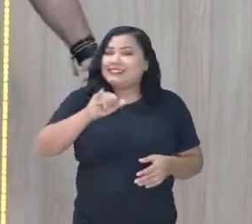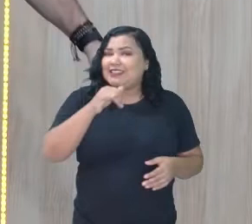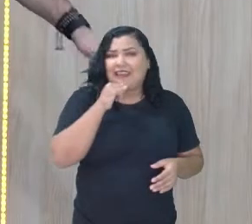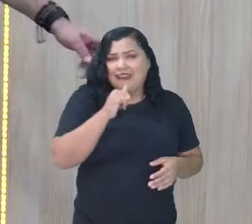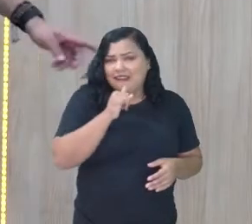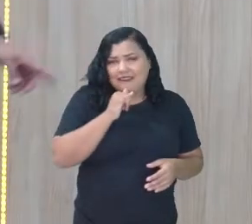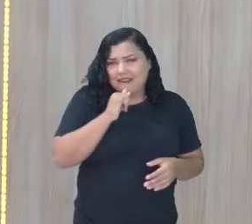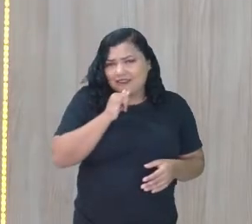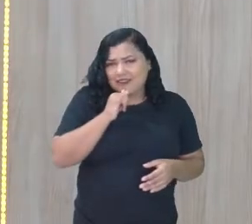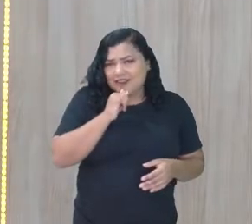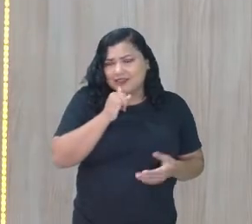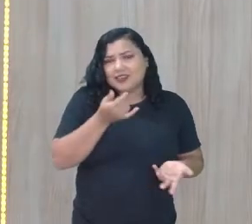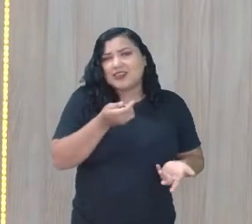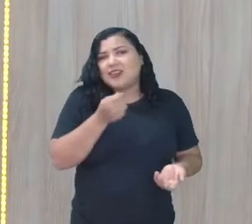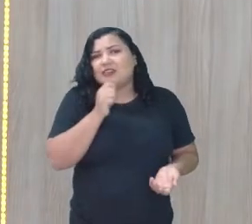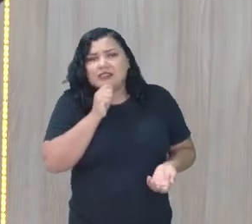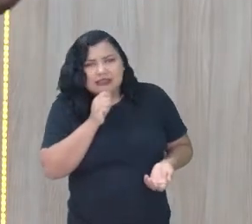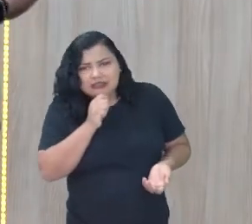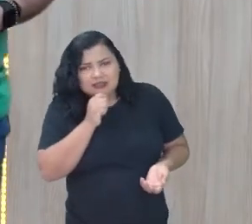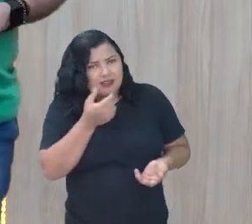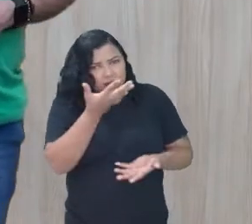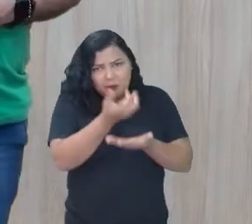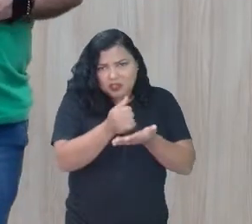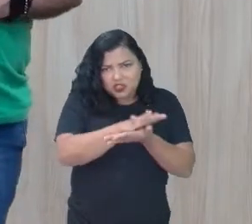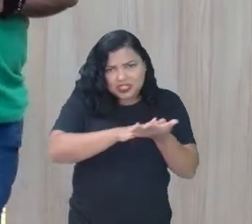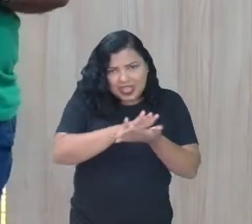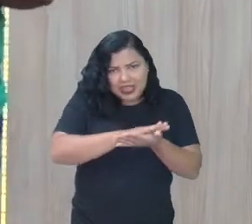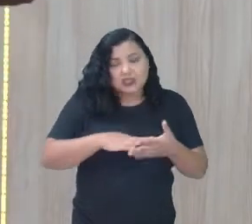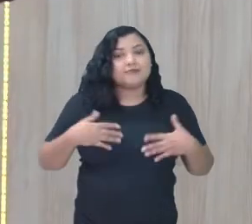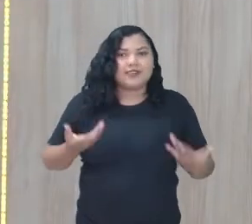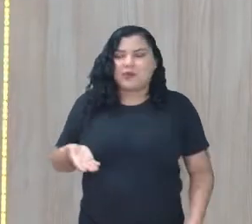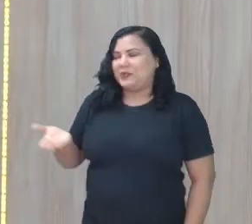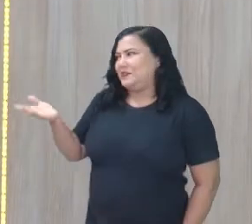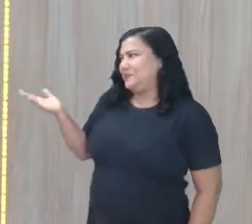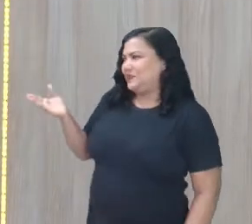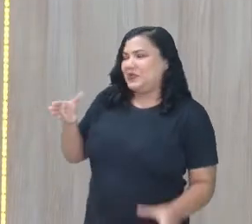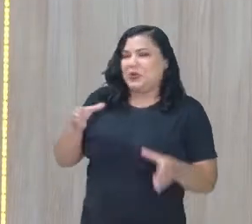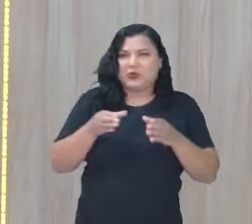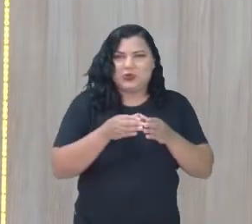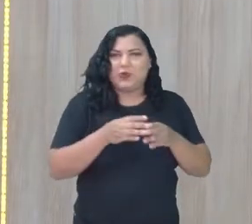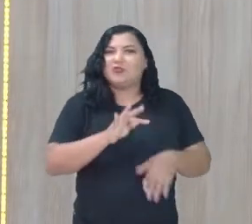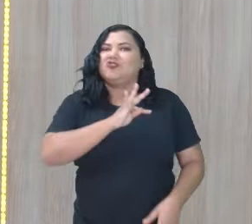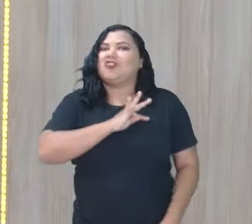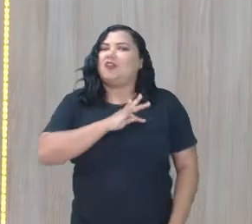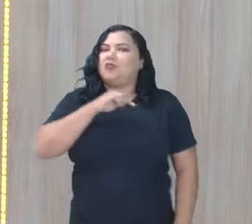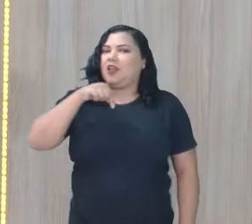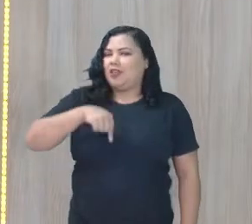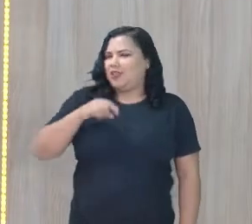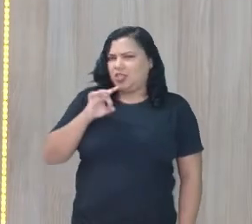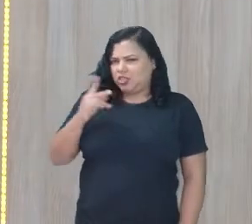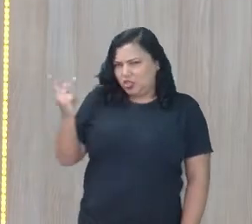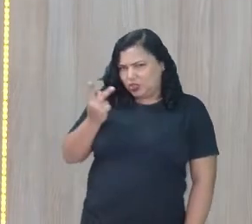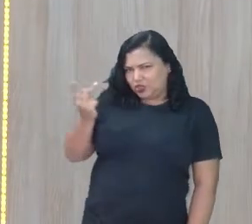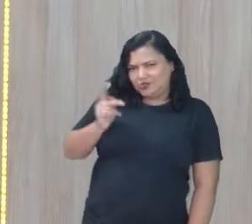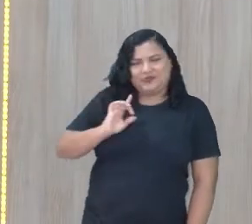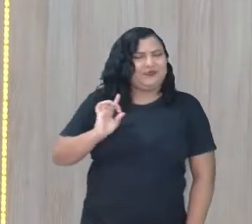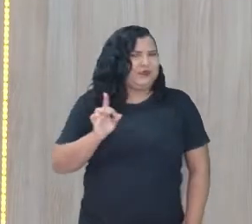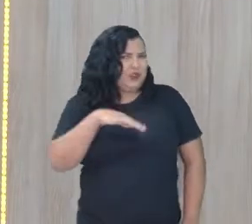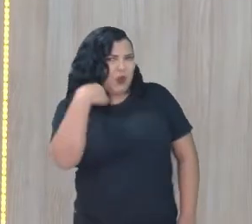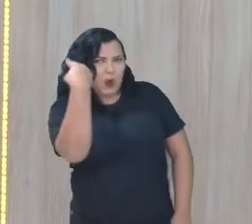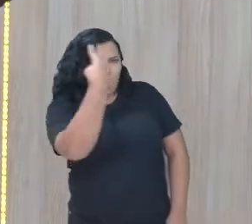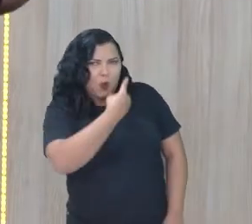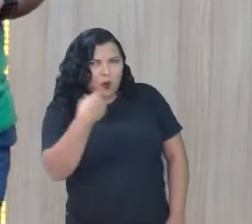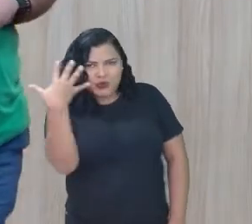download, aqui, nosso produtor aí, Billy Boy, porque a gente não é somente esses dois rostinhos lindos,